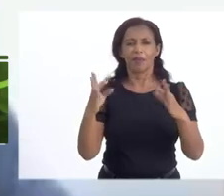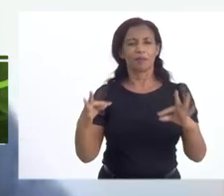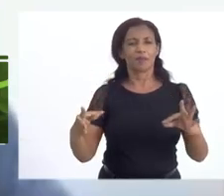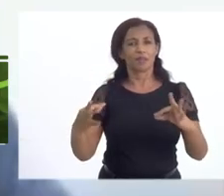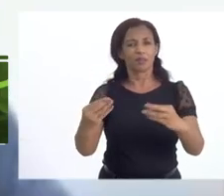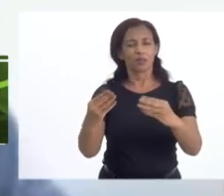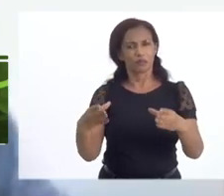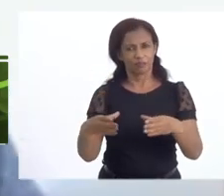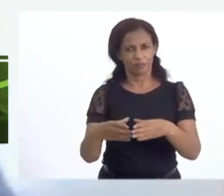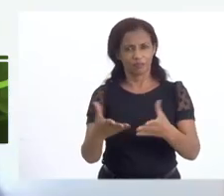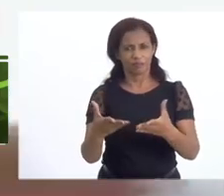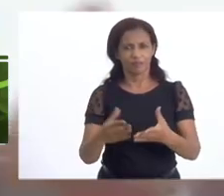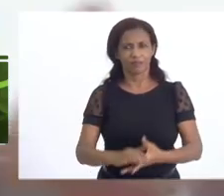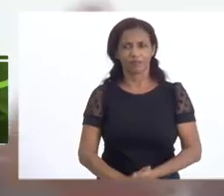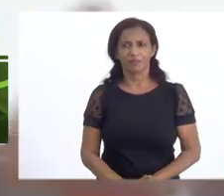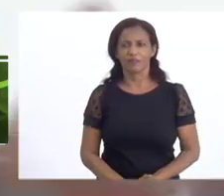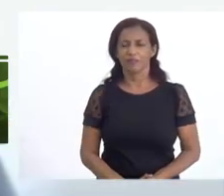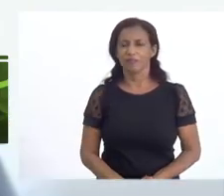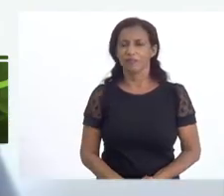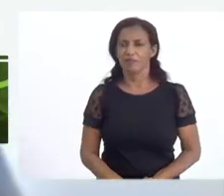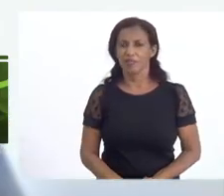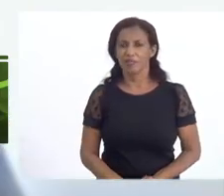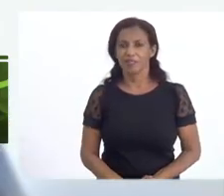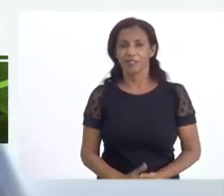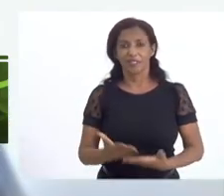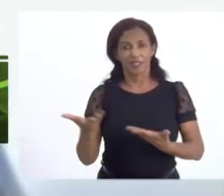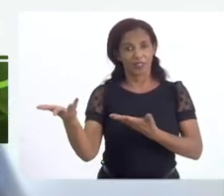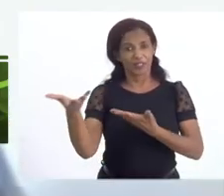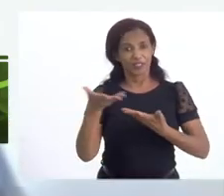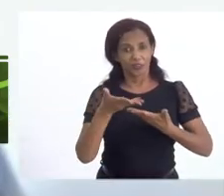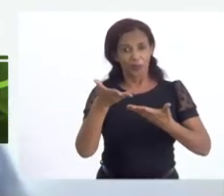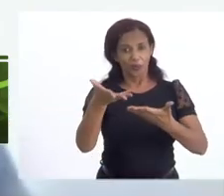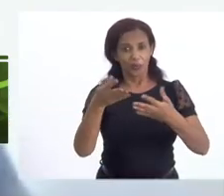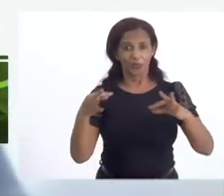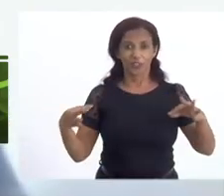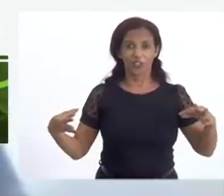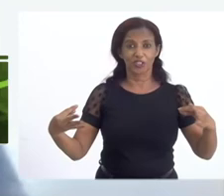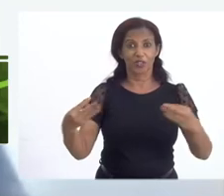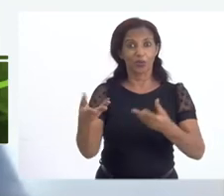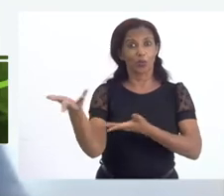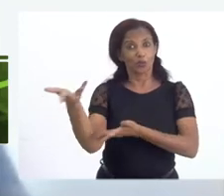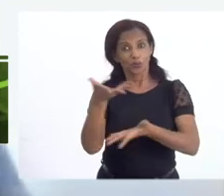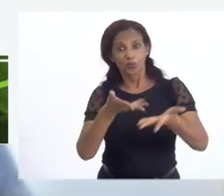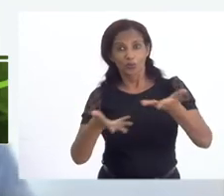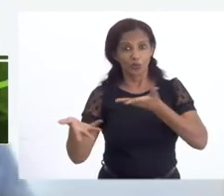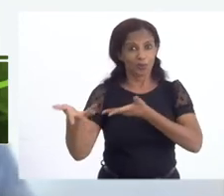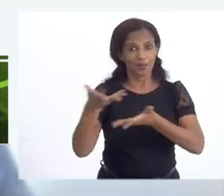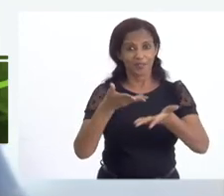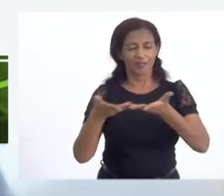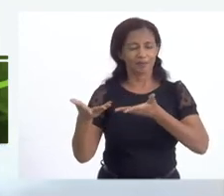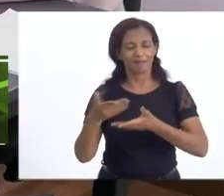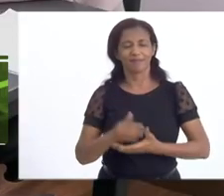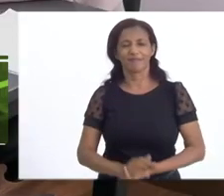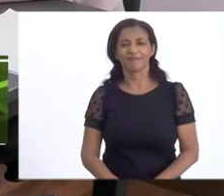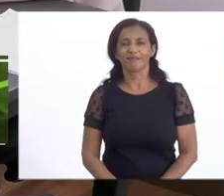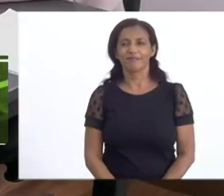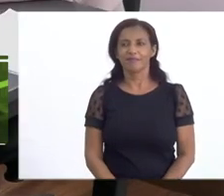da comissão. E eu estendendo o convite à Angra dos Reis para todos os participantes do chat.